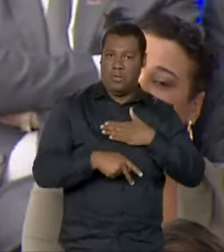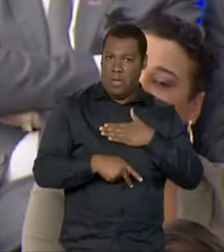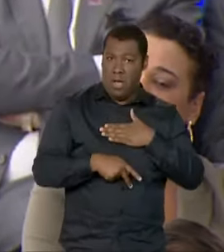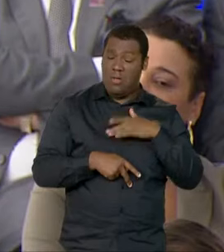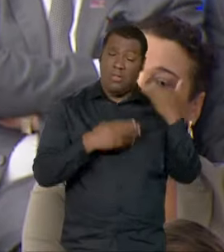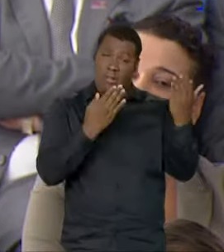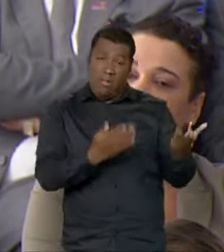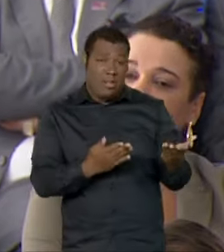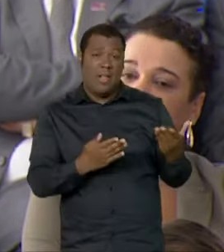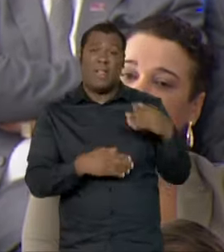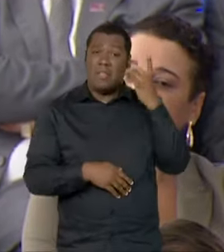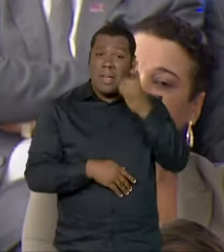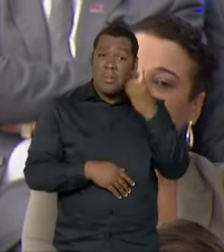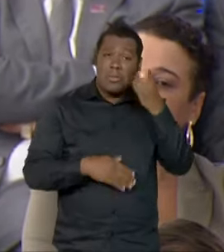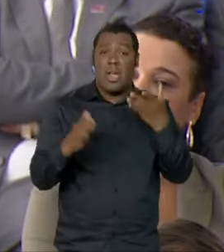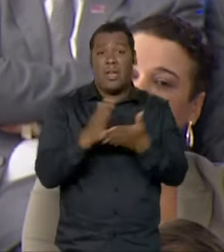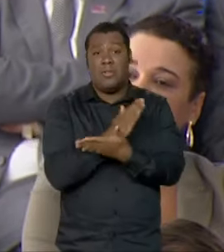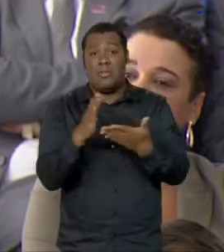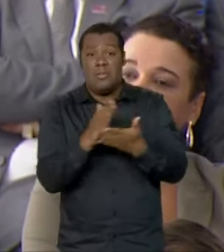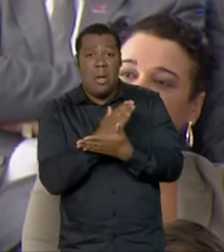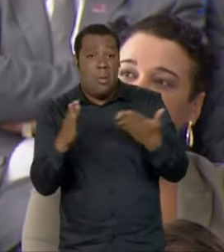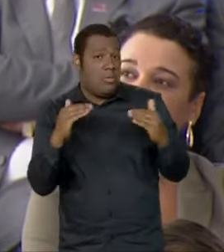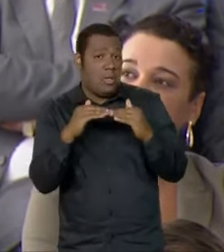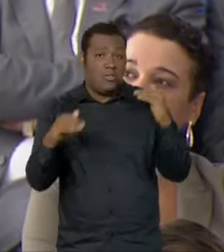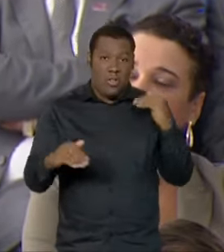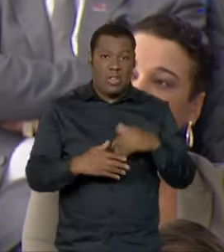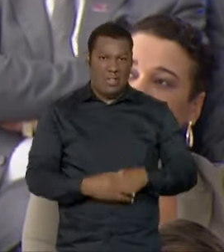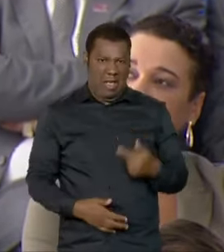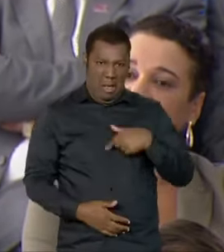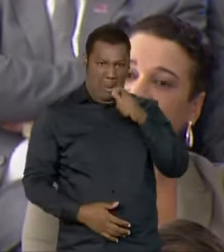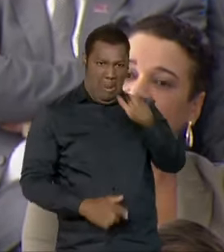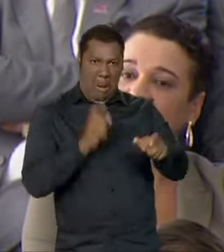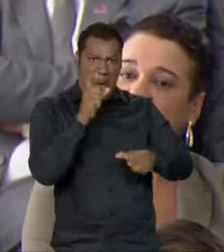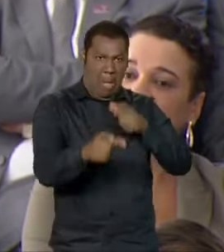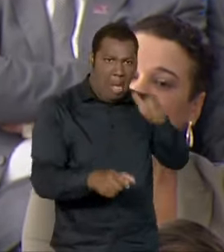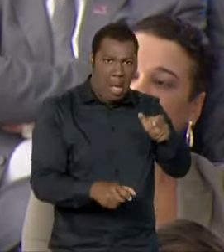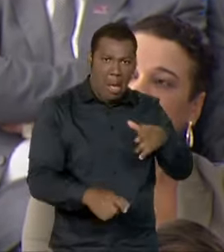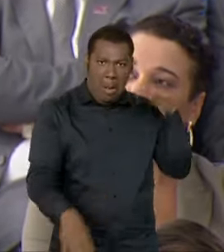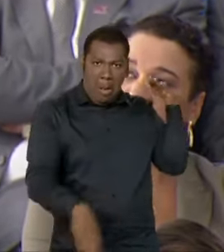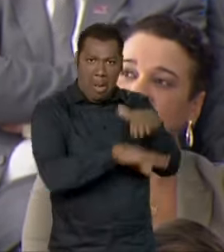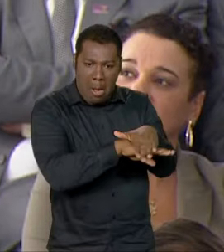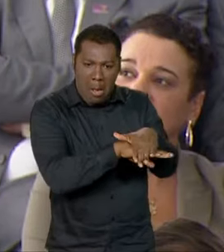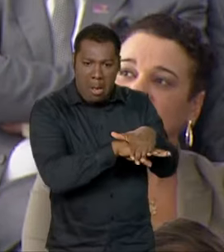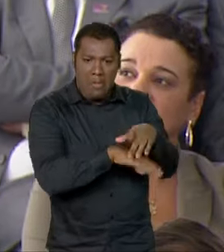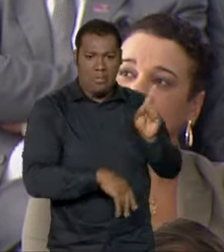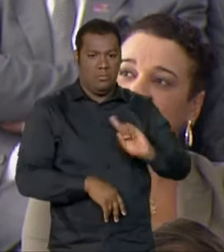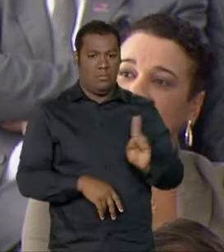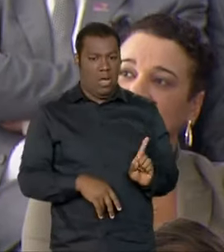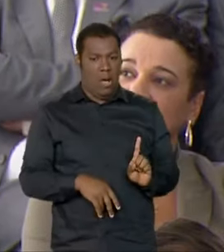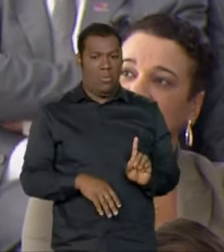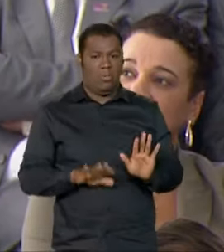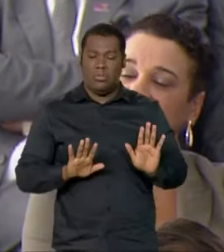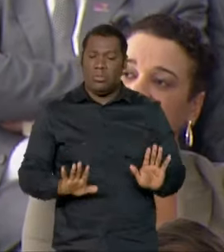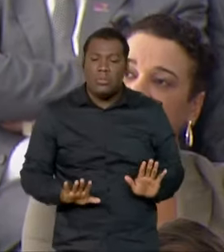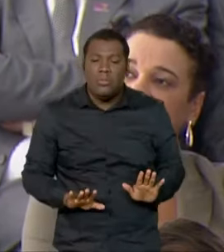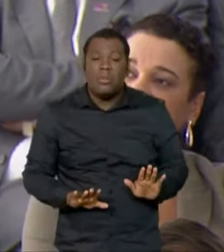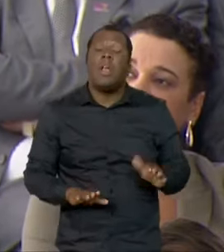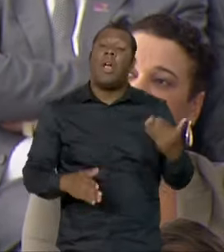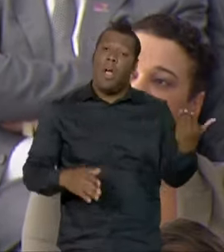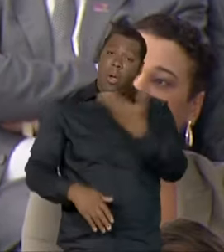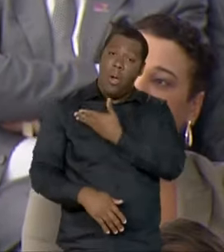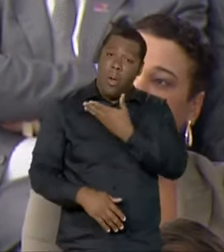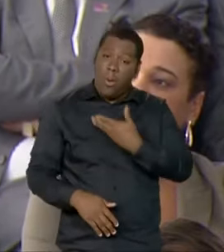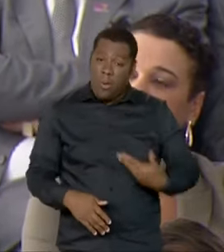querer mudar. A gente vai xingar? A gente vai achar ruim? Não. A gente vai ter que colocar o governo para